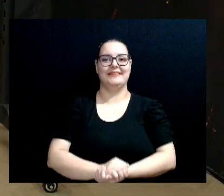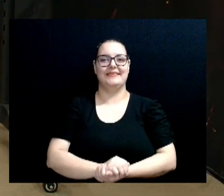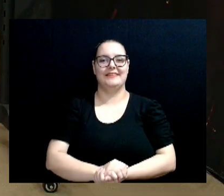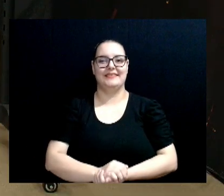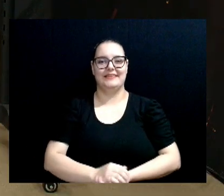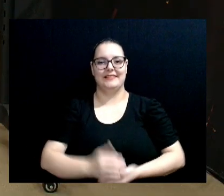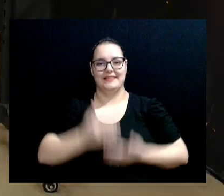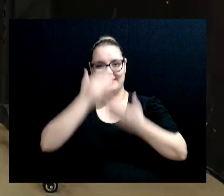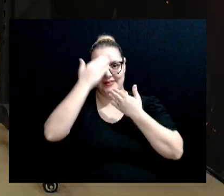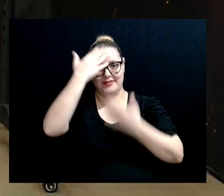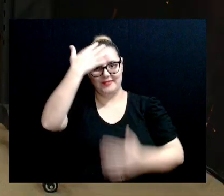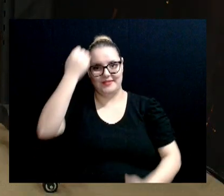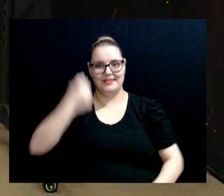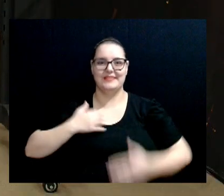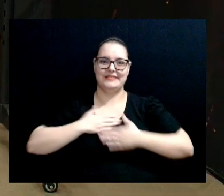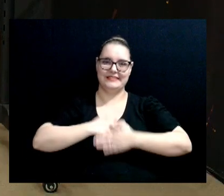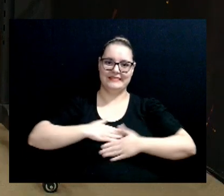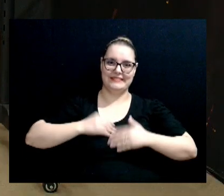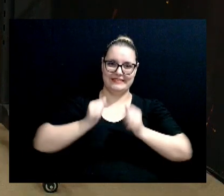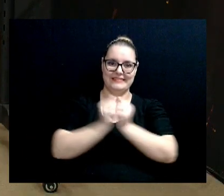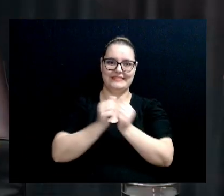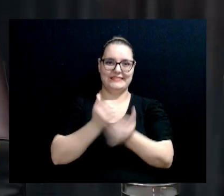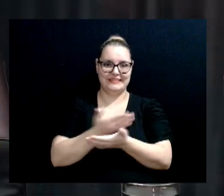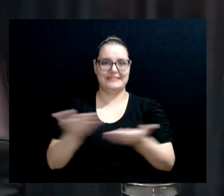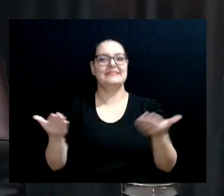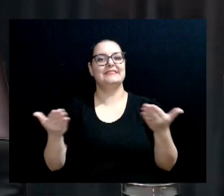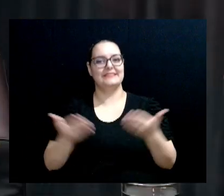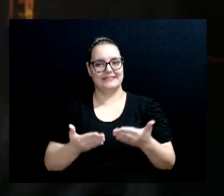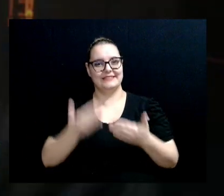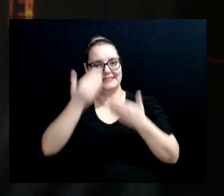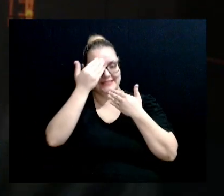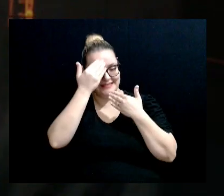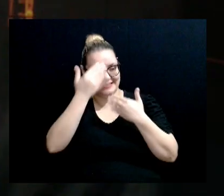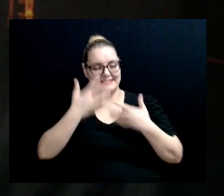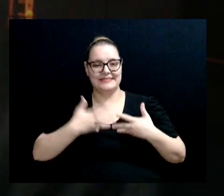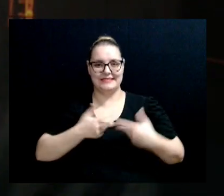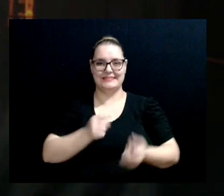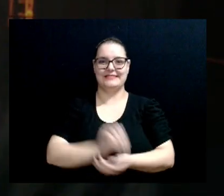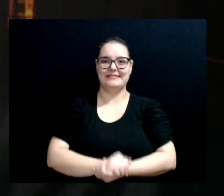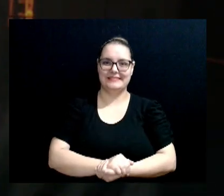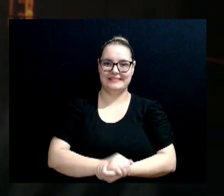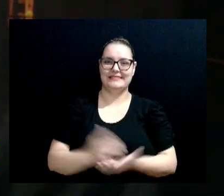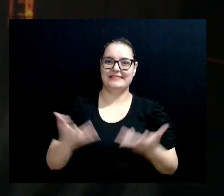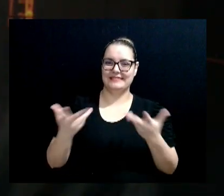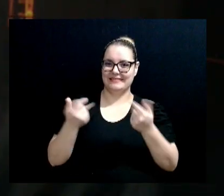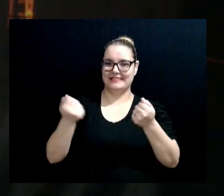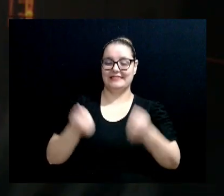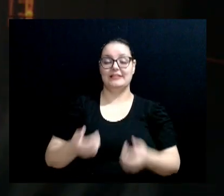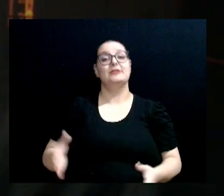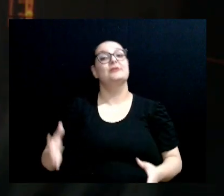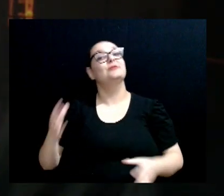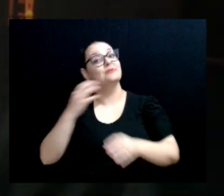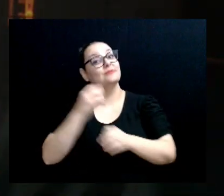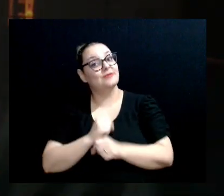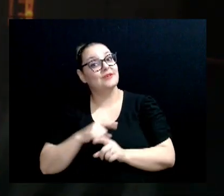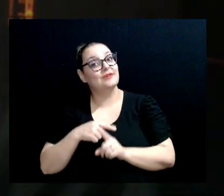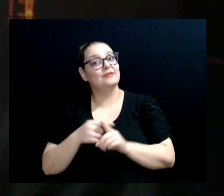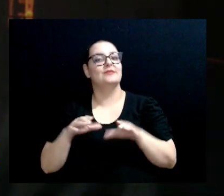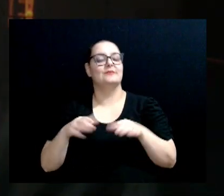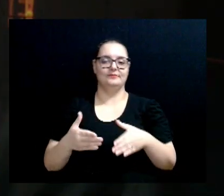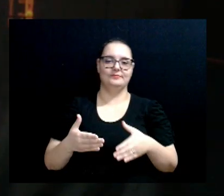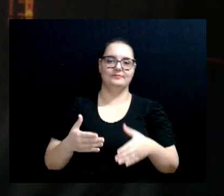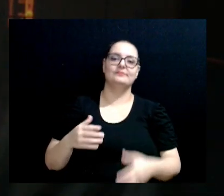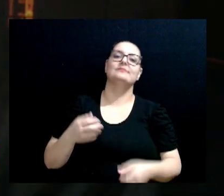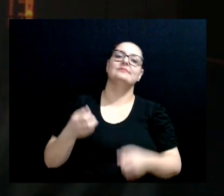É um prazer estar aqui com vocês hoje e agradeço o convite. Maravilhosa, para completar o nosso time que vai nos orientar